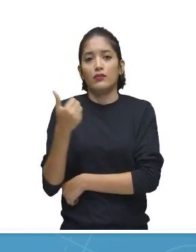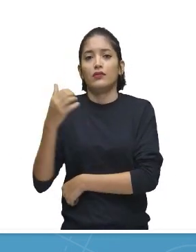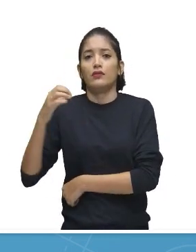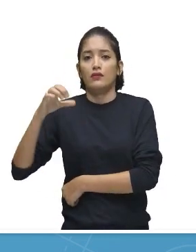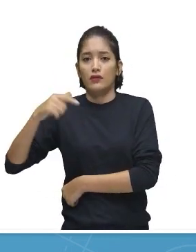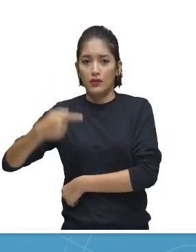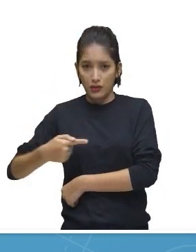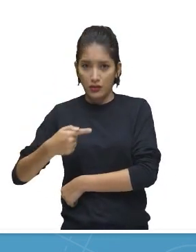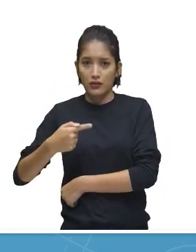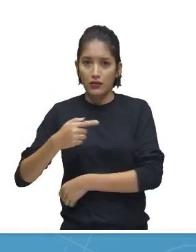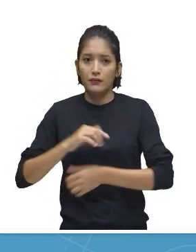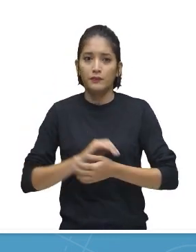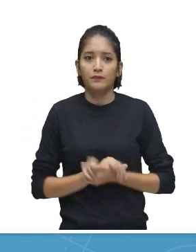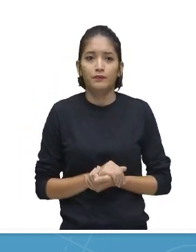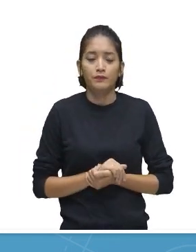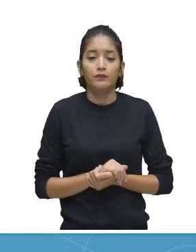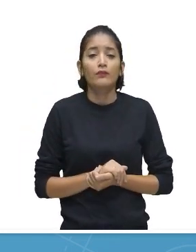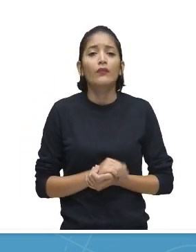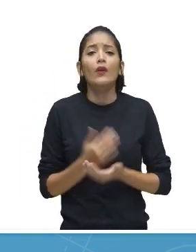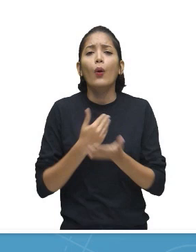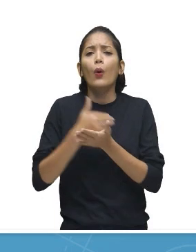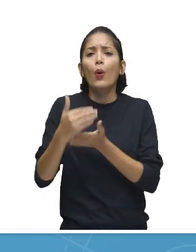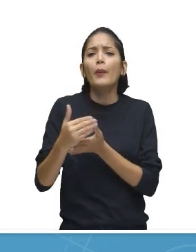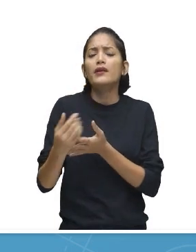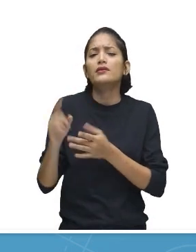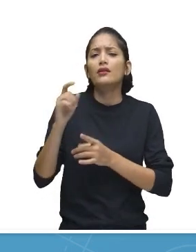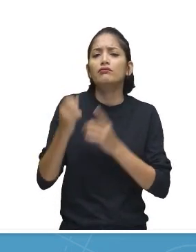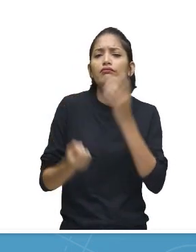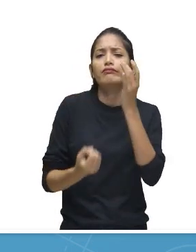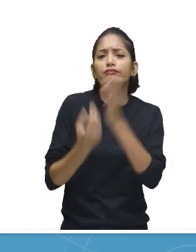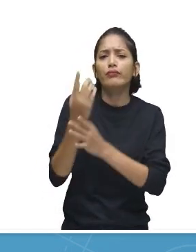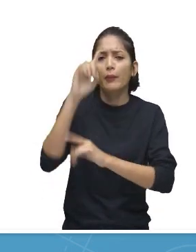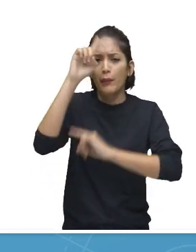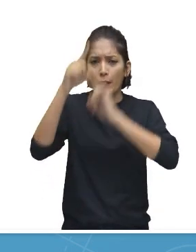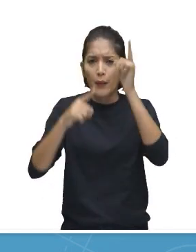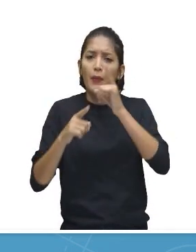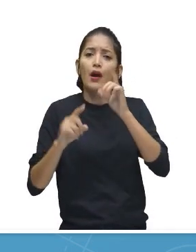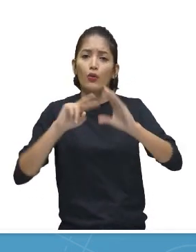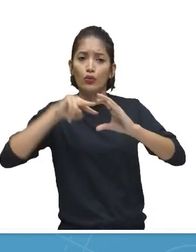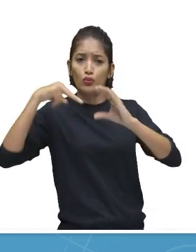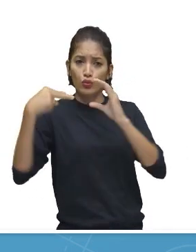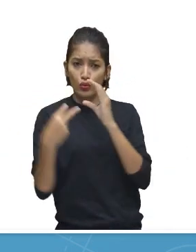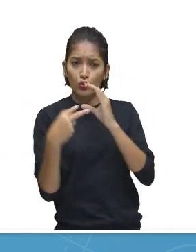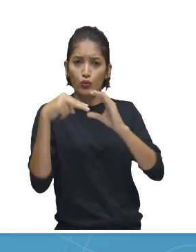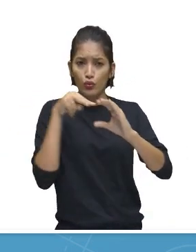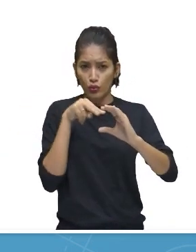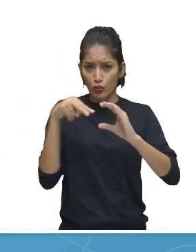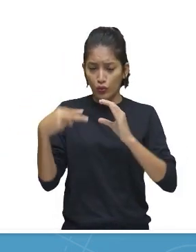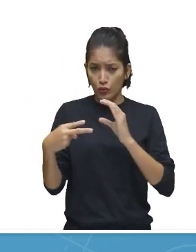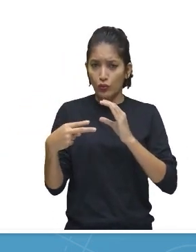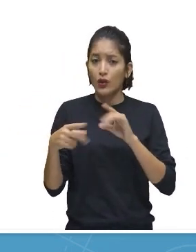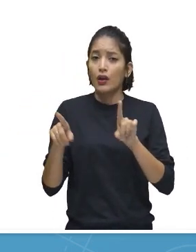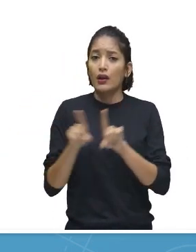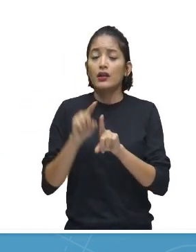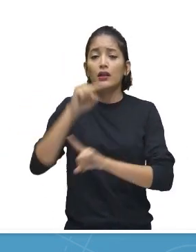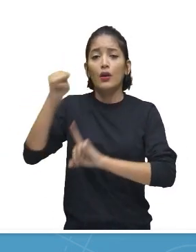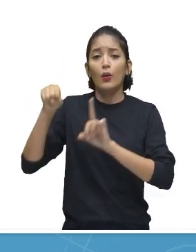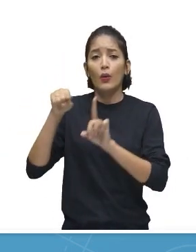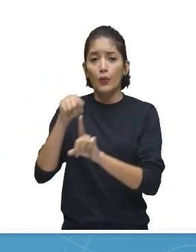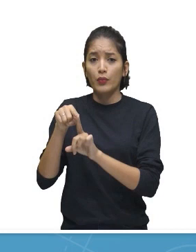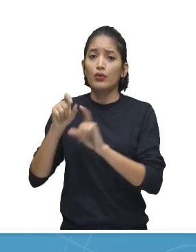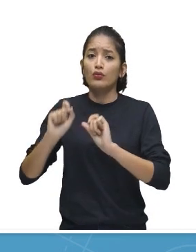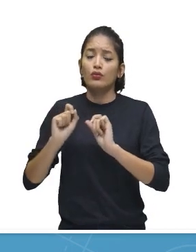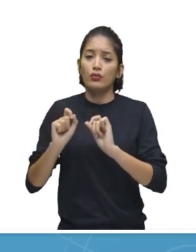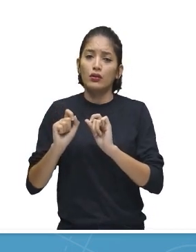Demoiselles d'Avignon. Começa a elaborar a estética cubista que, como vimos anteriormente, se fundamenta na destruição